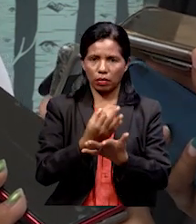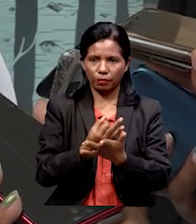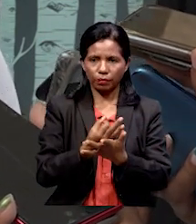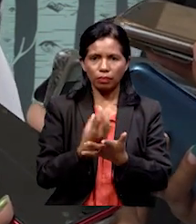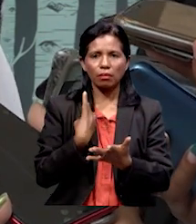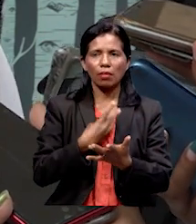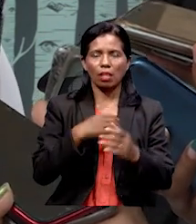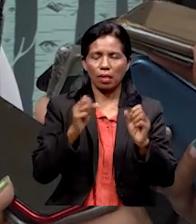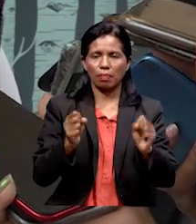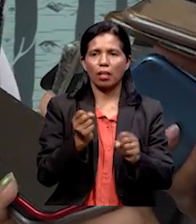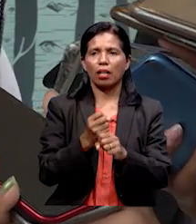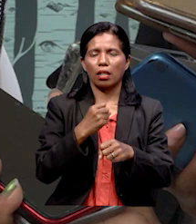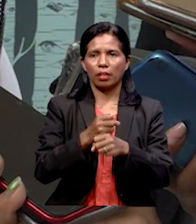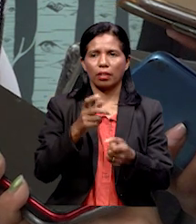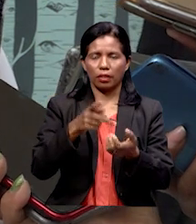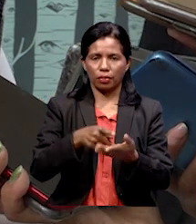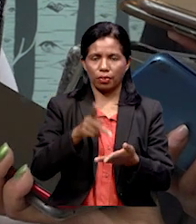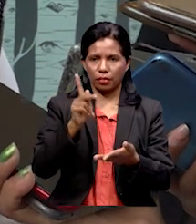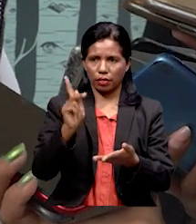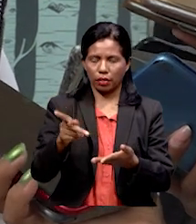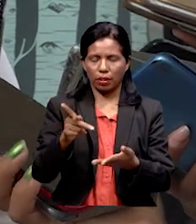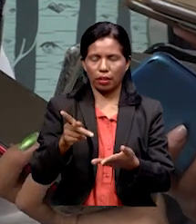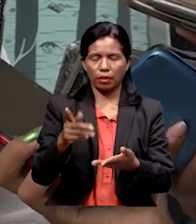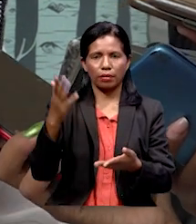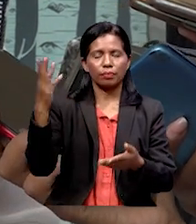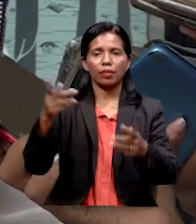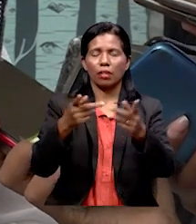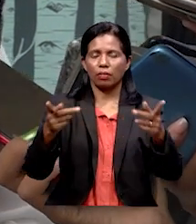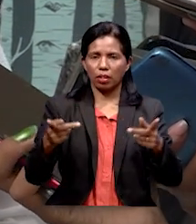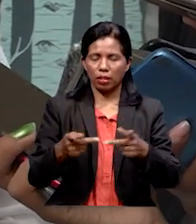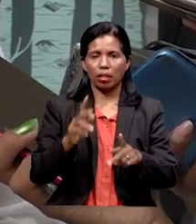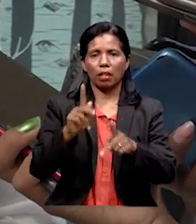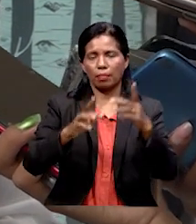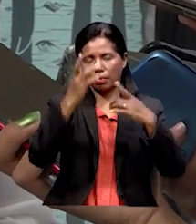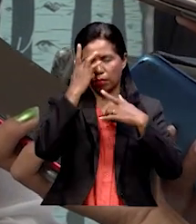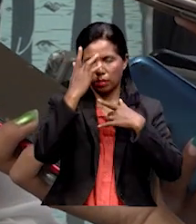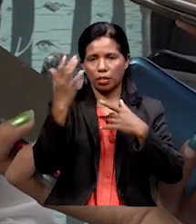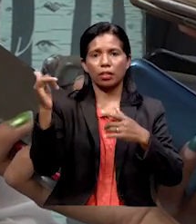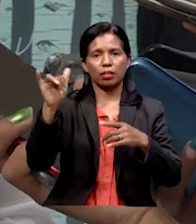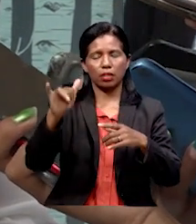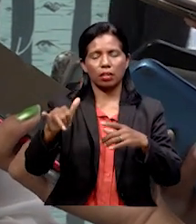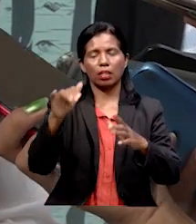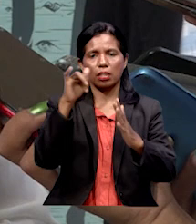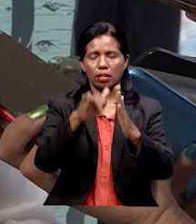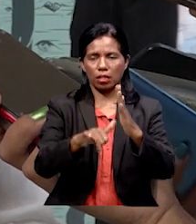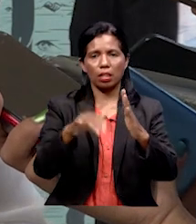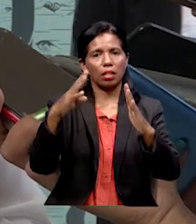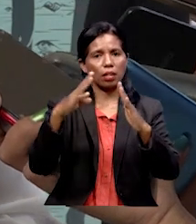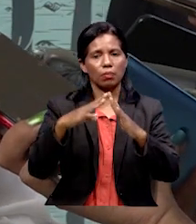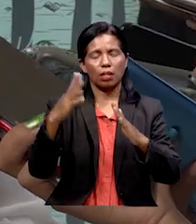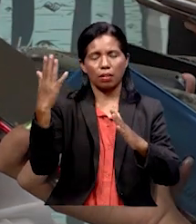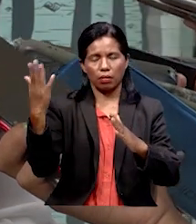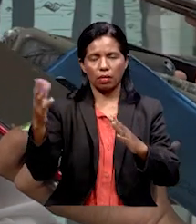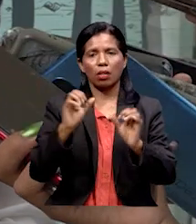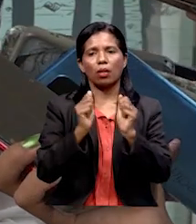halo, pagamento Bahia, alojamento Fatim Benibema, que tenha paciente seja relaba, não é mais ser